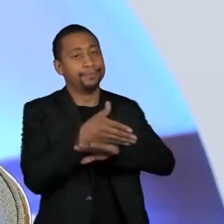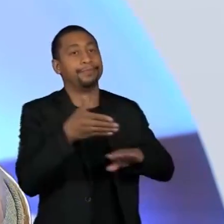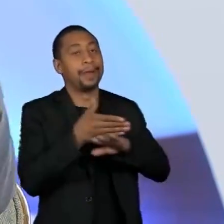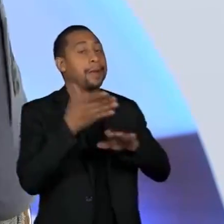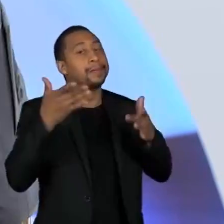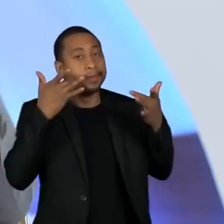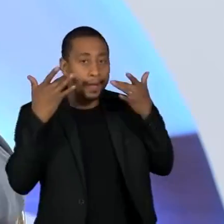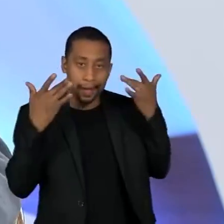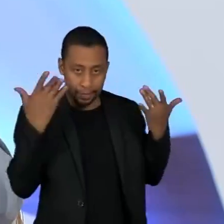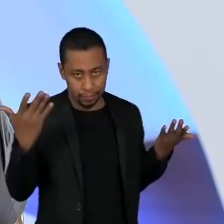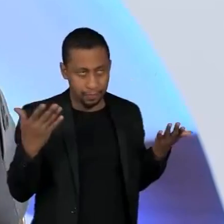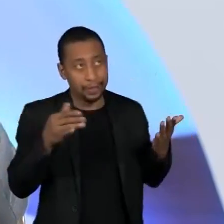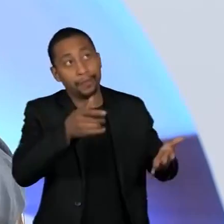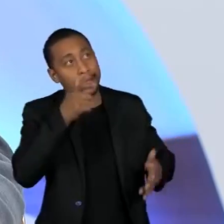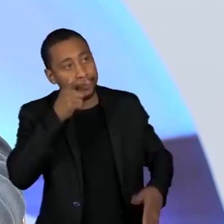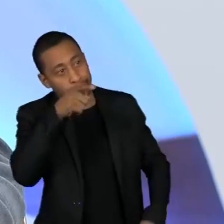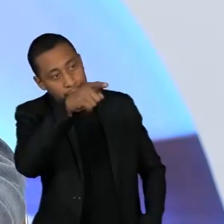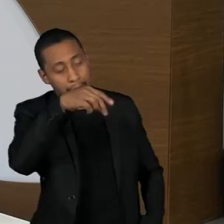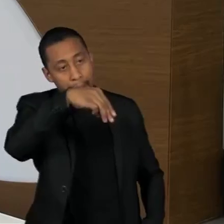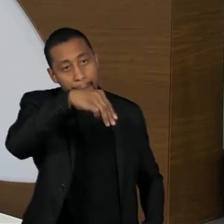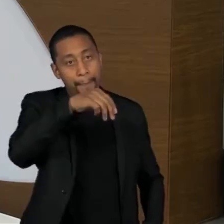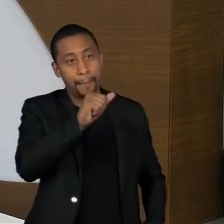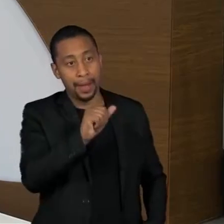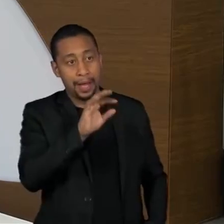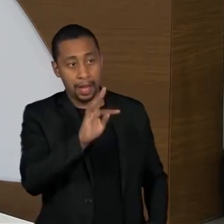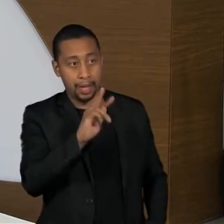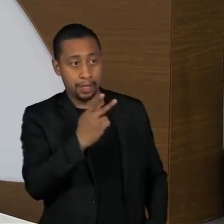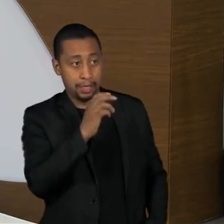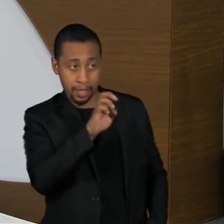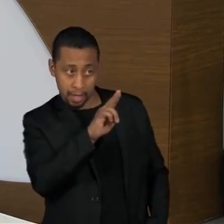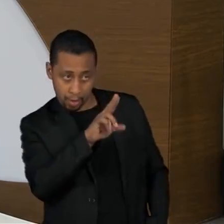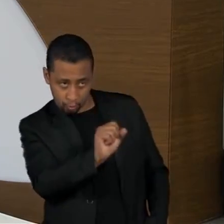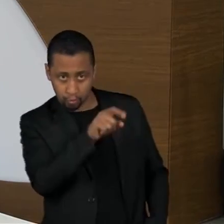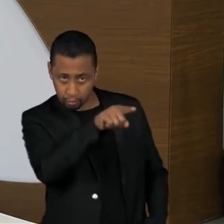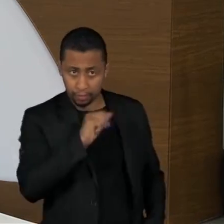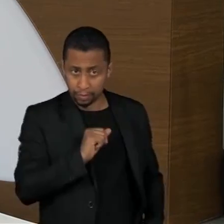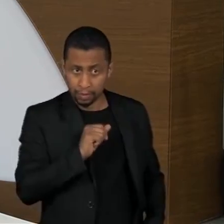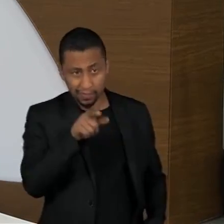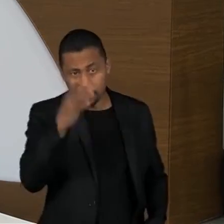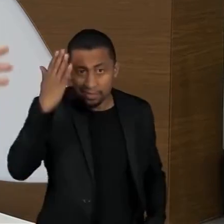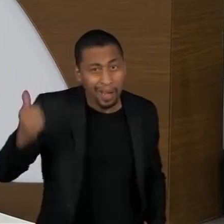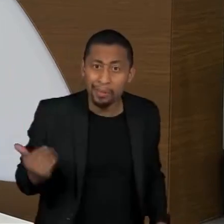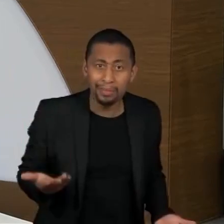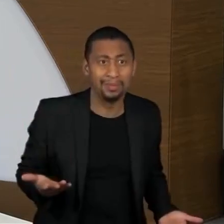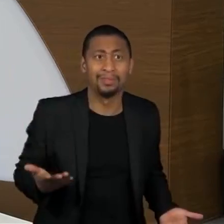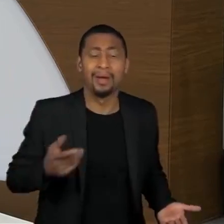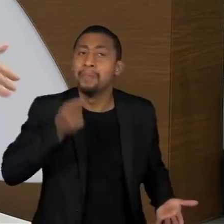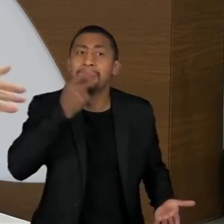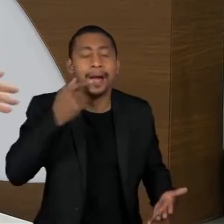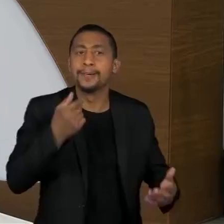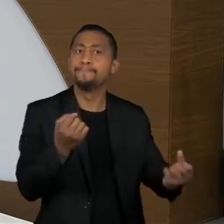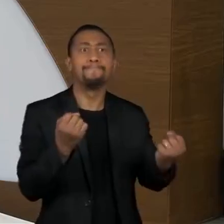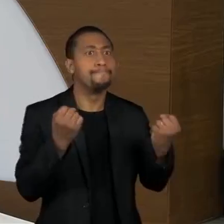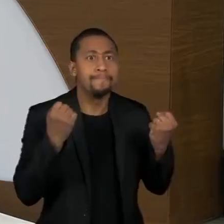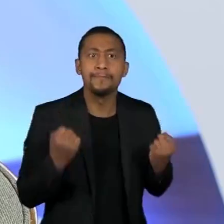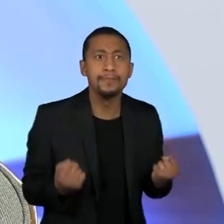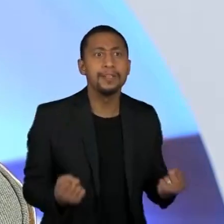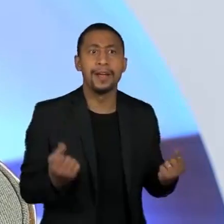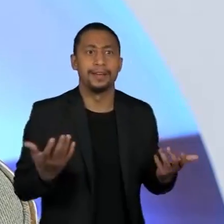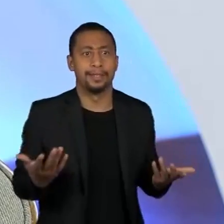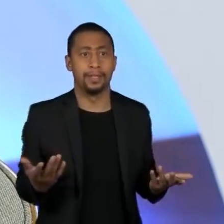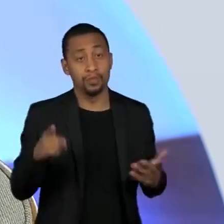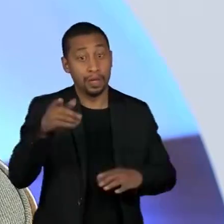sabe que vai ouvir coisa pesada não você não vai você vai fazer stand up não sei o que